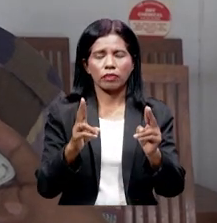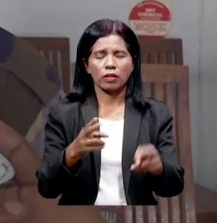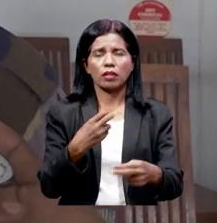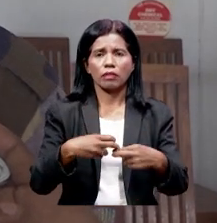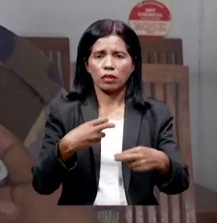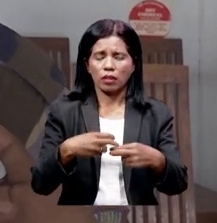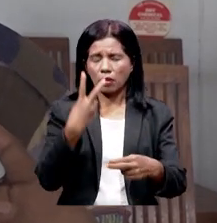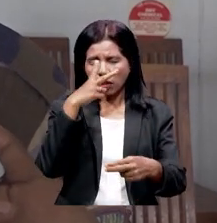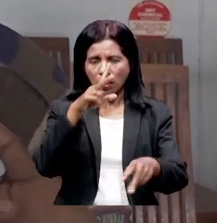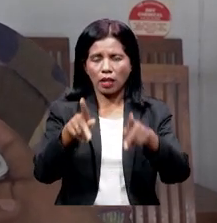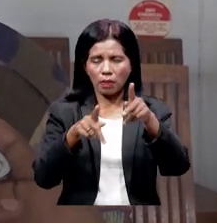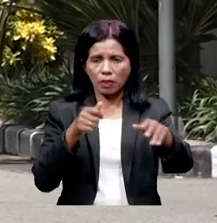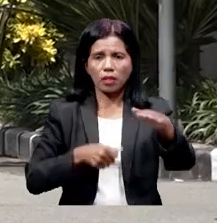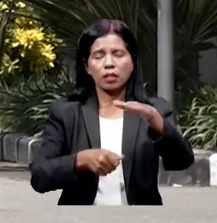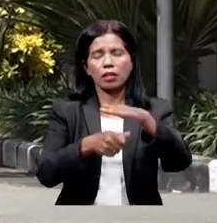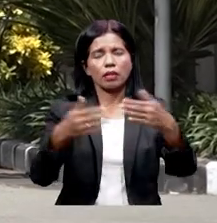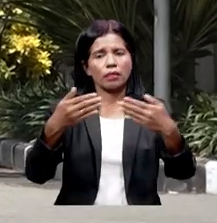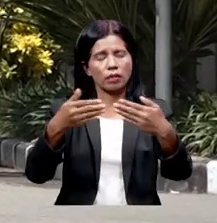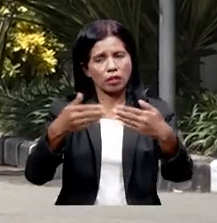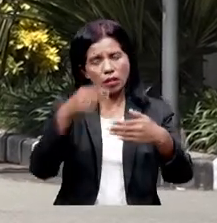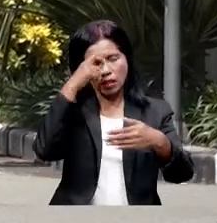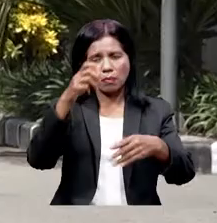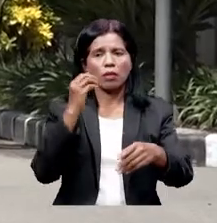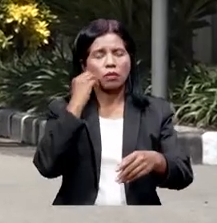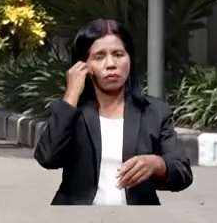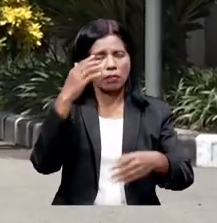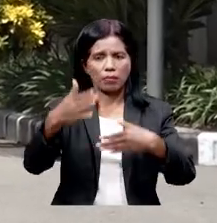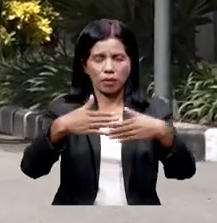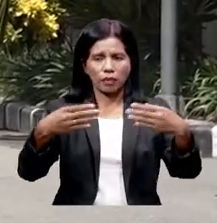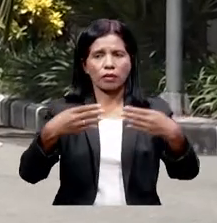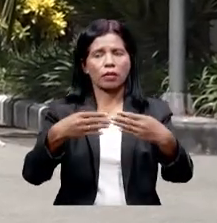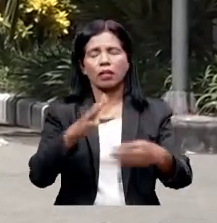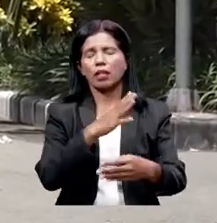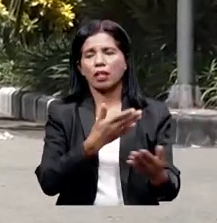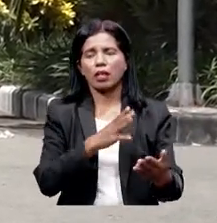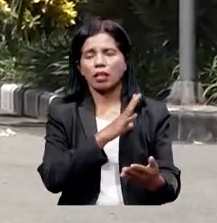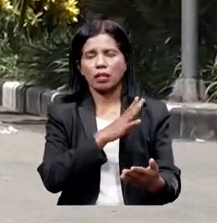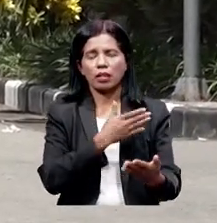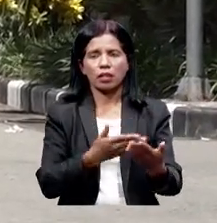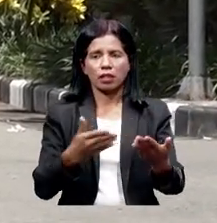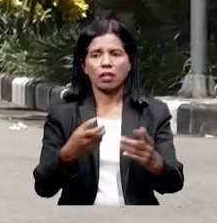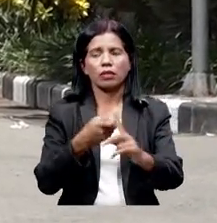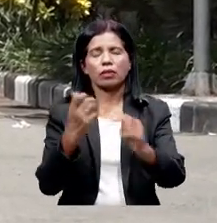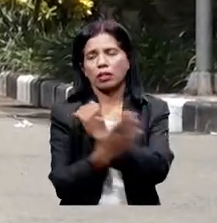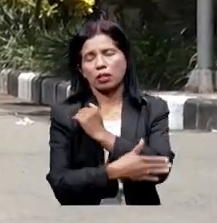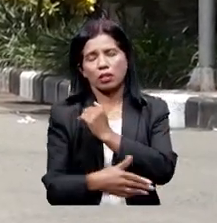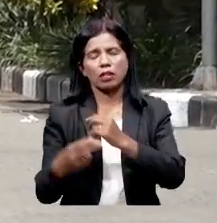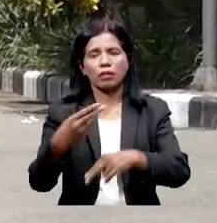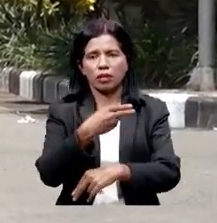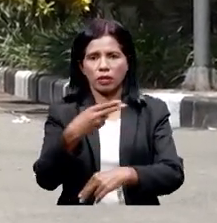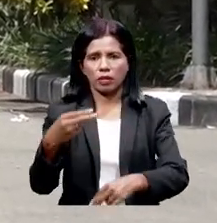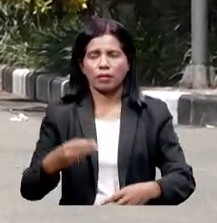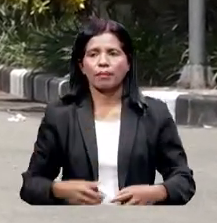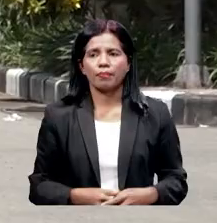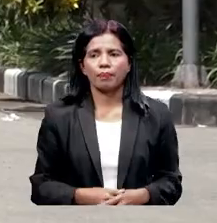Combate Movimento Ilegal e a Fronteira, também Comunidade Nebehela Besik Fronteira, dependente de Bassassan na Cidade Básica, Rucinação Vizinha, Indonésia.